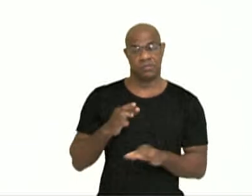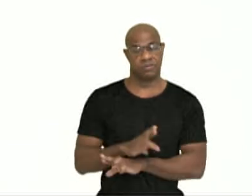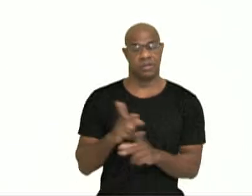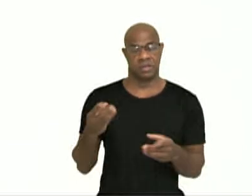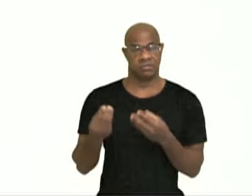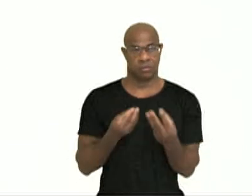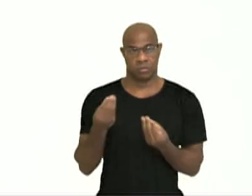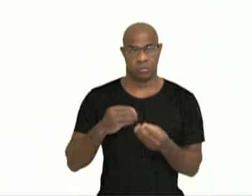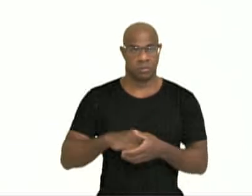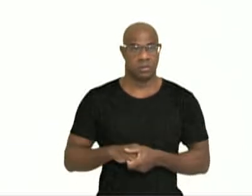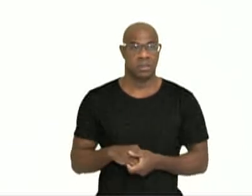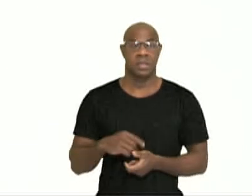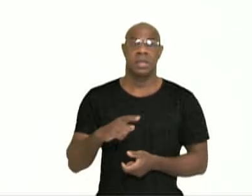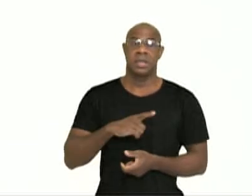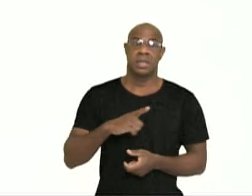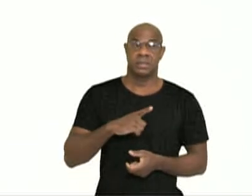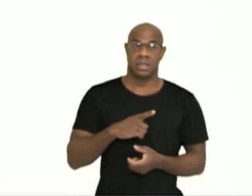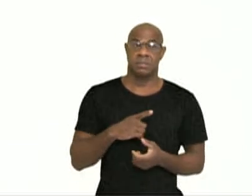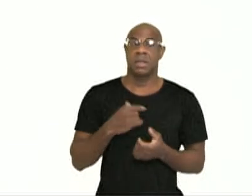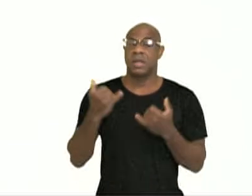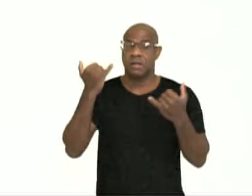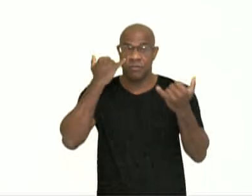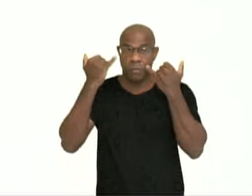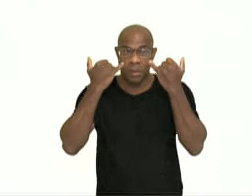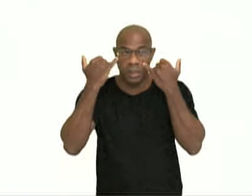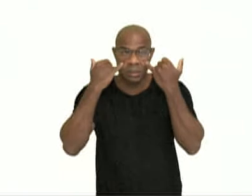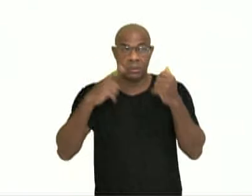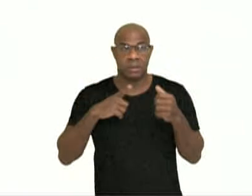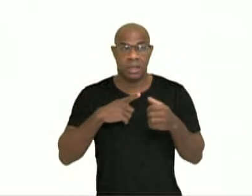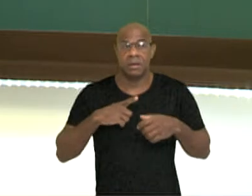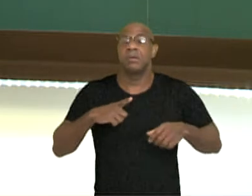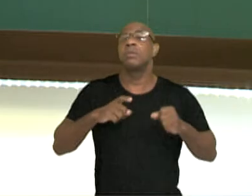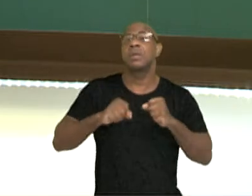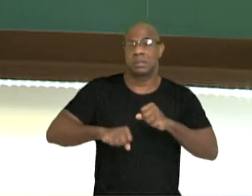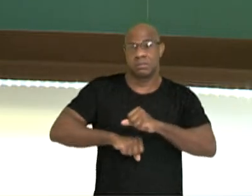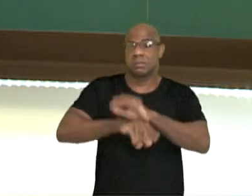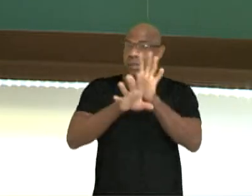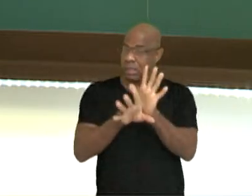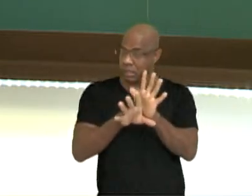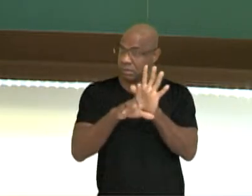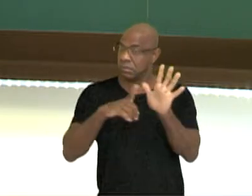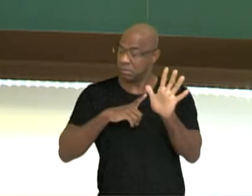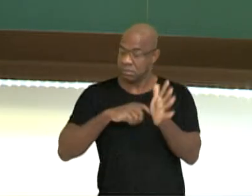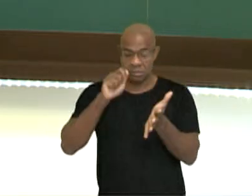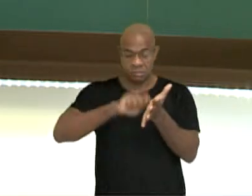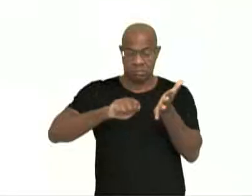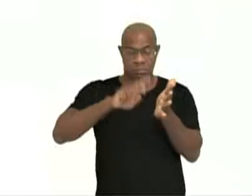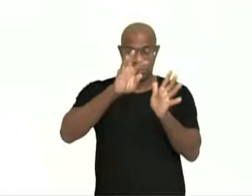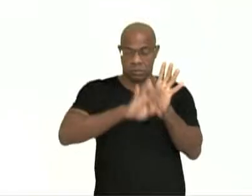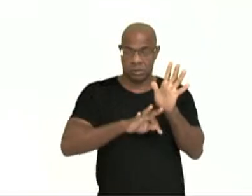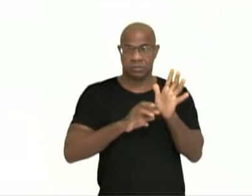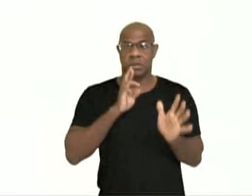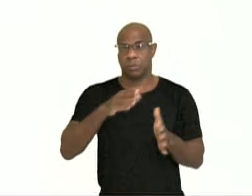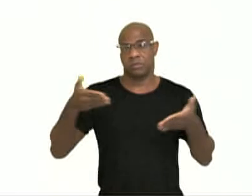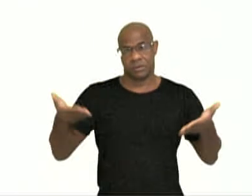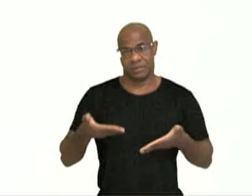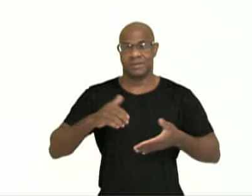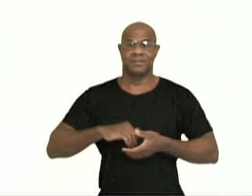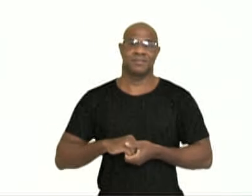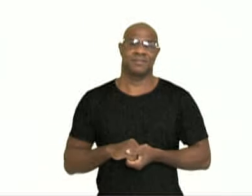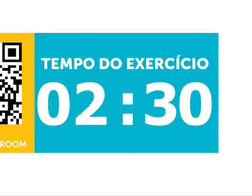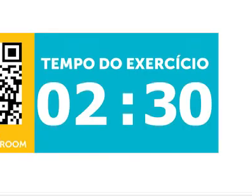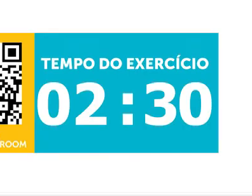as informações que estavam explícitas no texto, coisas que estavam escritas lá. Vamos responder?